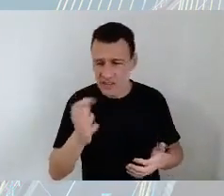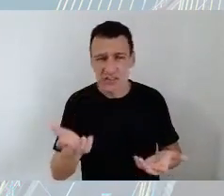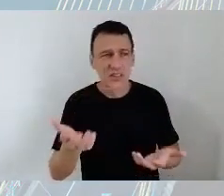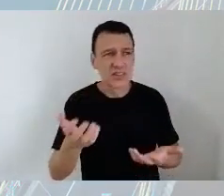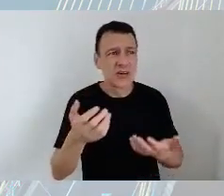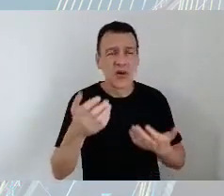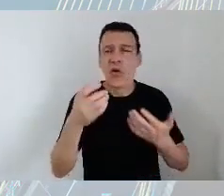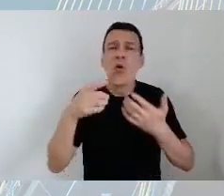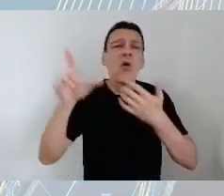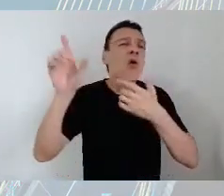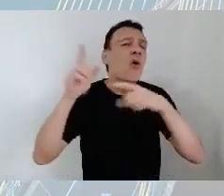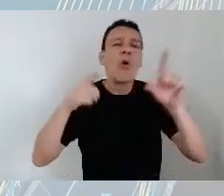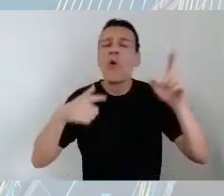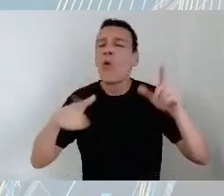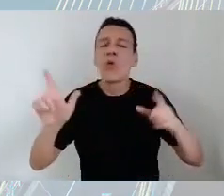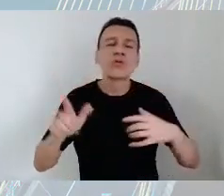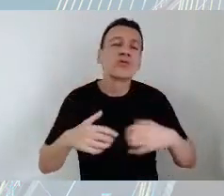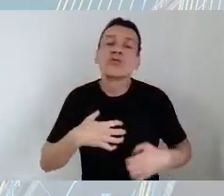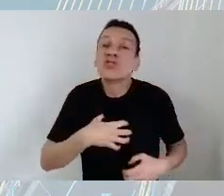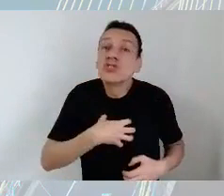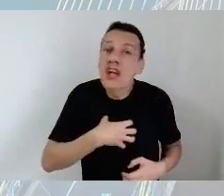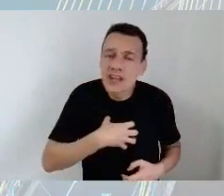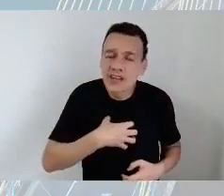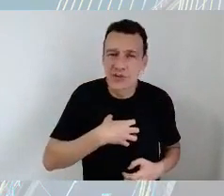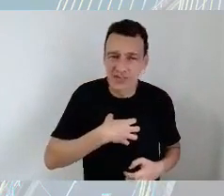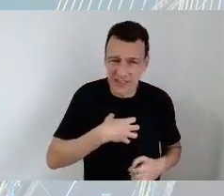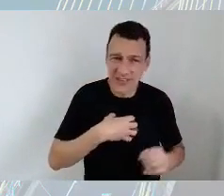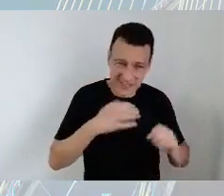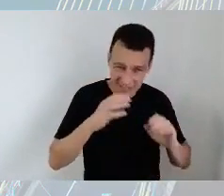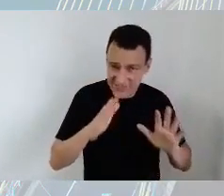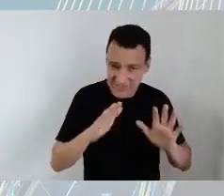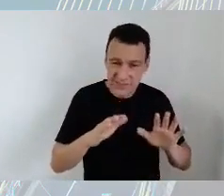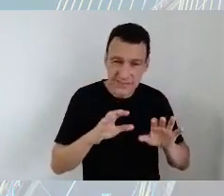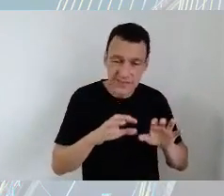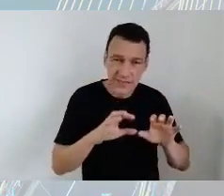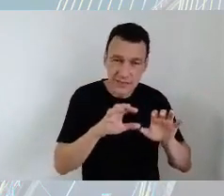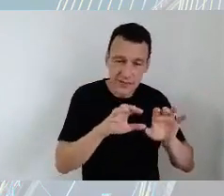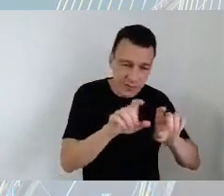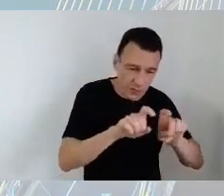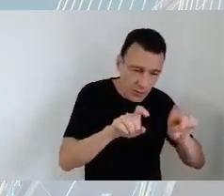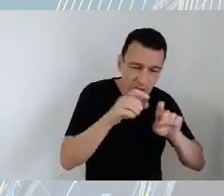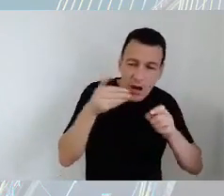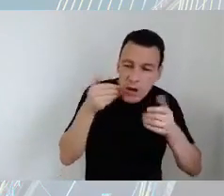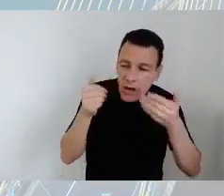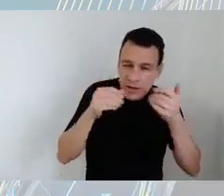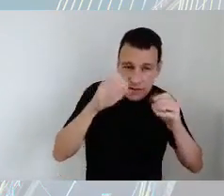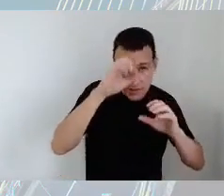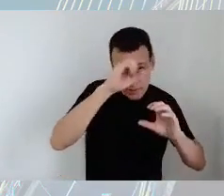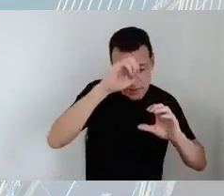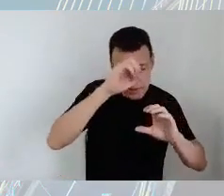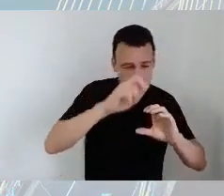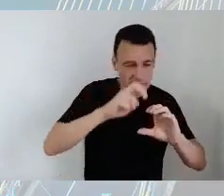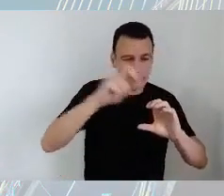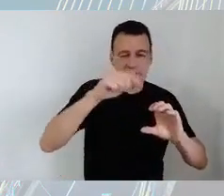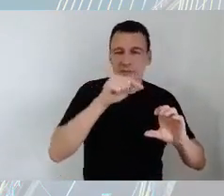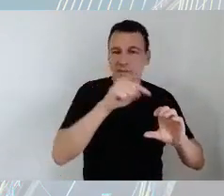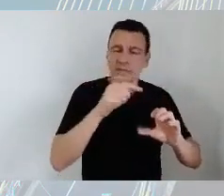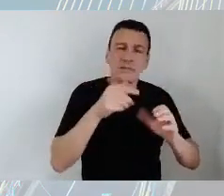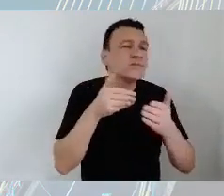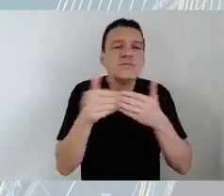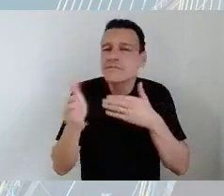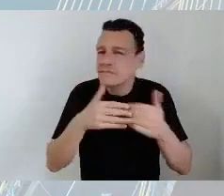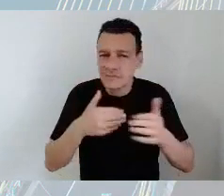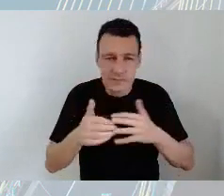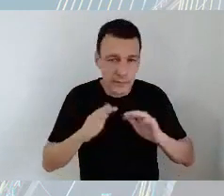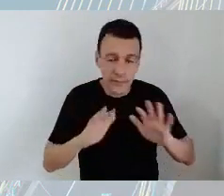outro modelo, né, que a gente está falando de Machine Learning, qualquer outro modelo que use essa mesma lógica. Tá? E, para mim, como eu estou na Twilio, faz sentido eu